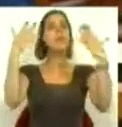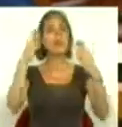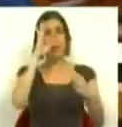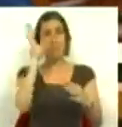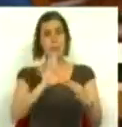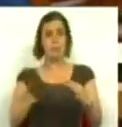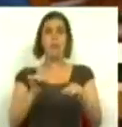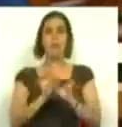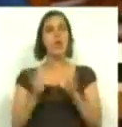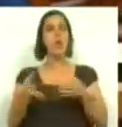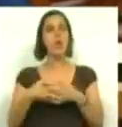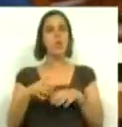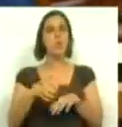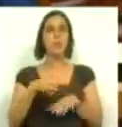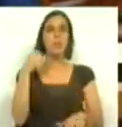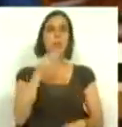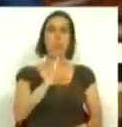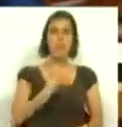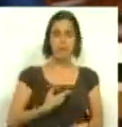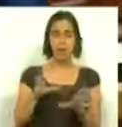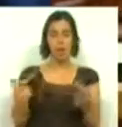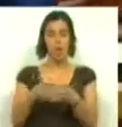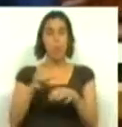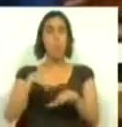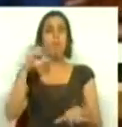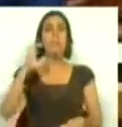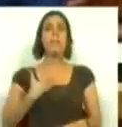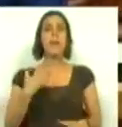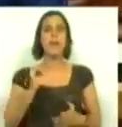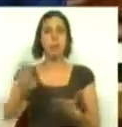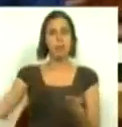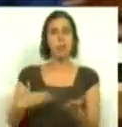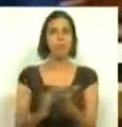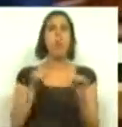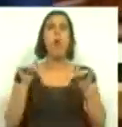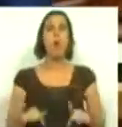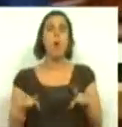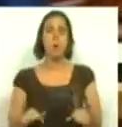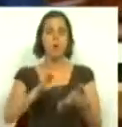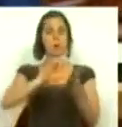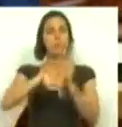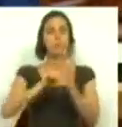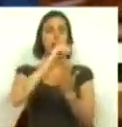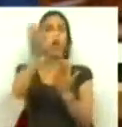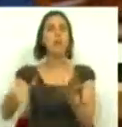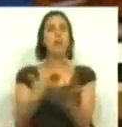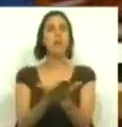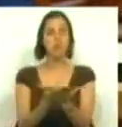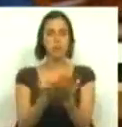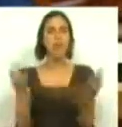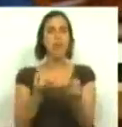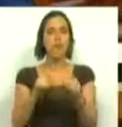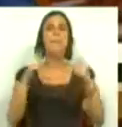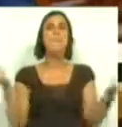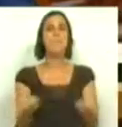em vista, o Grupo Parlamentar do PSD e o Grupo Parlamentar do CDS apresentaram hoje mesmo um projeto de resolução